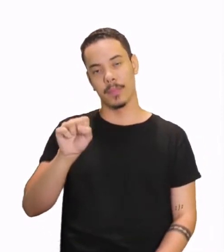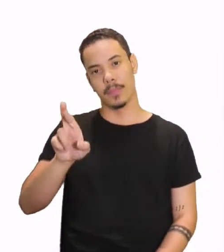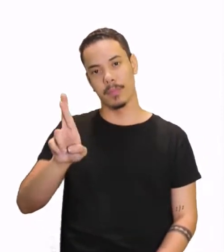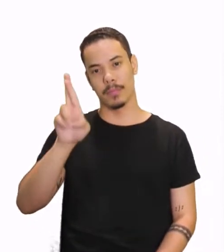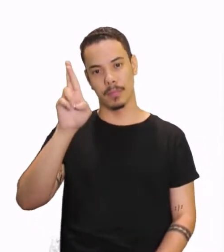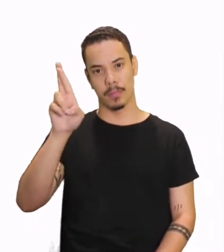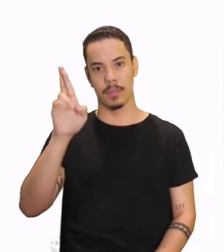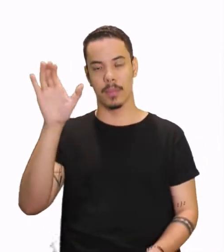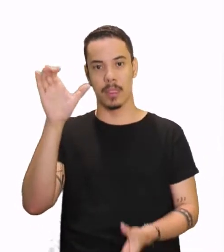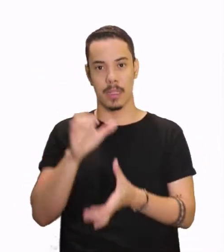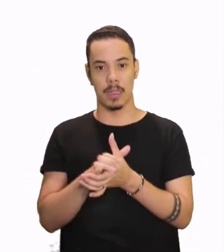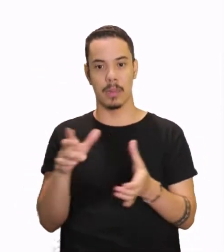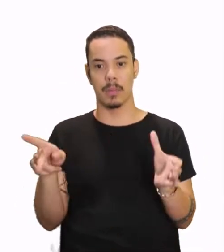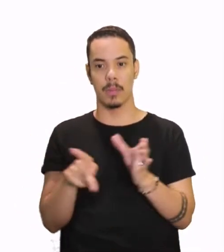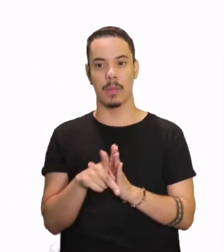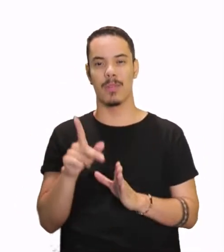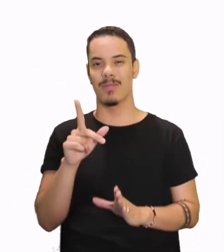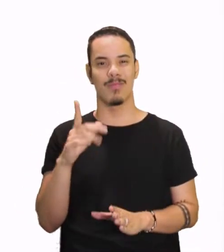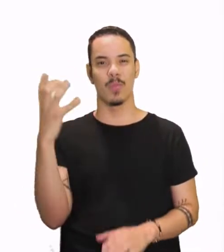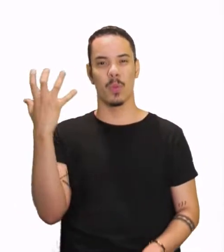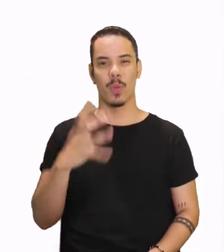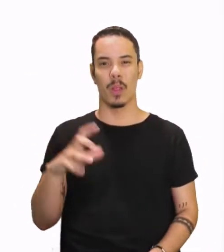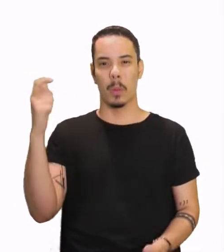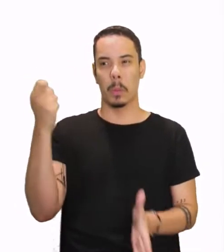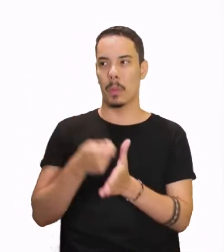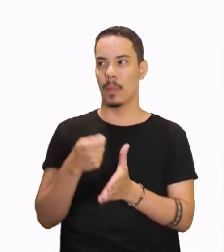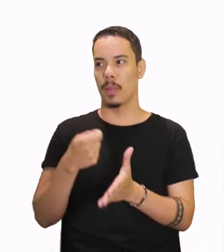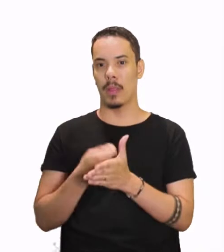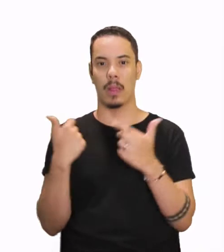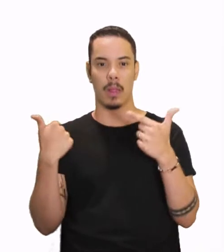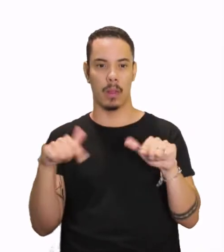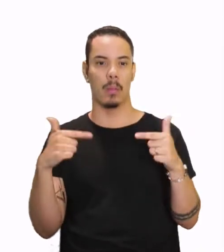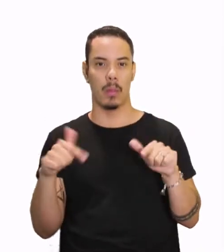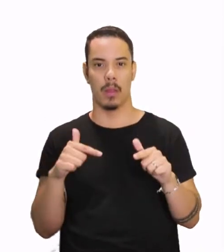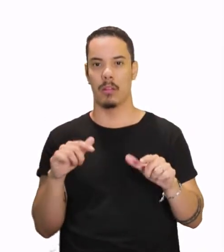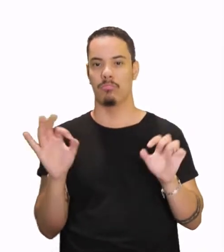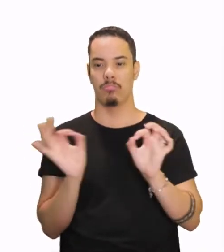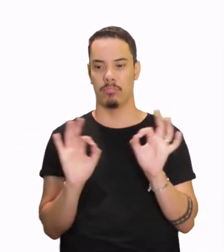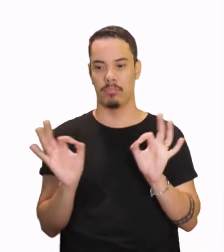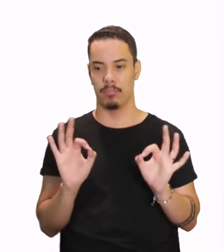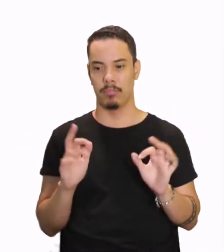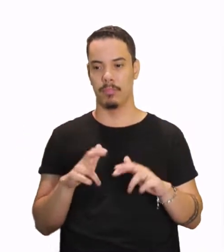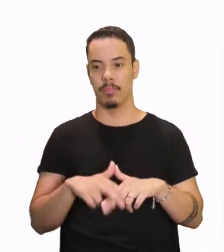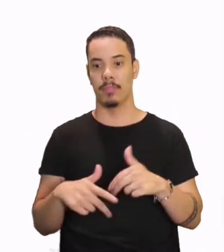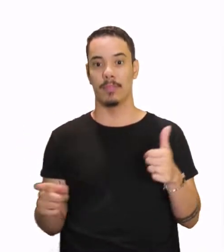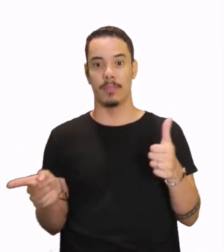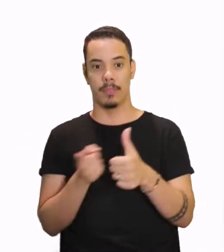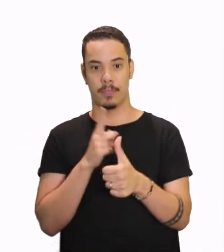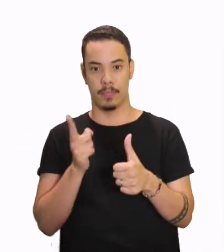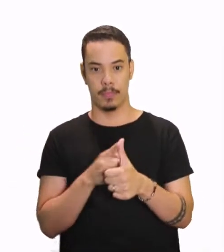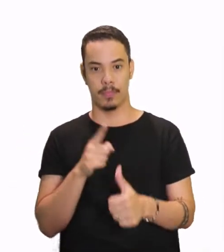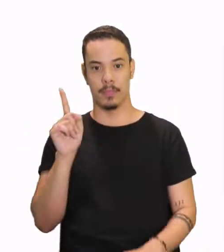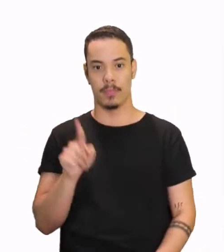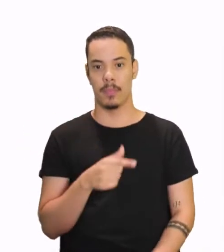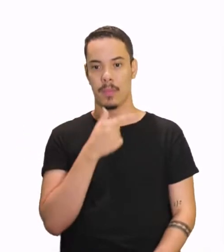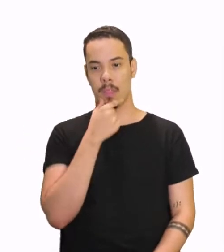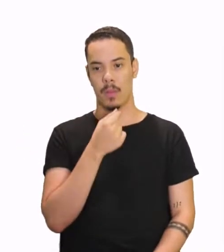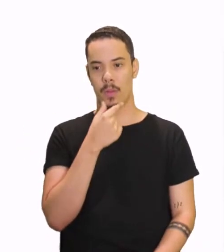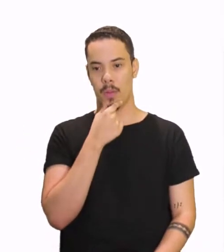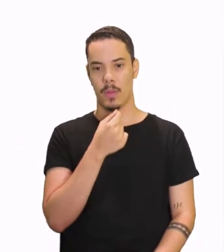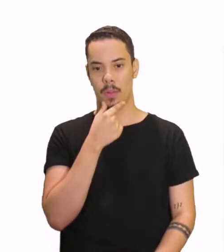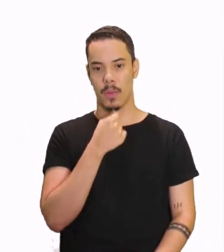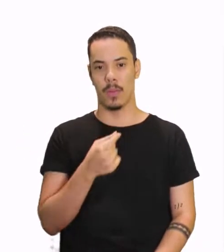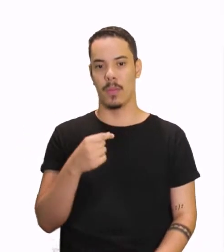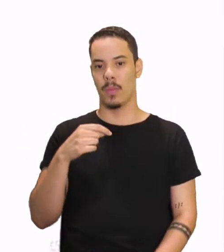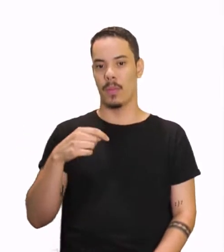espera, com o casamento, fugir das obrigações do trabalho doméstico. O primeiro pretendente é Pero Max,